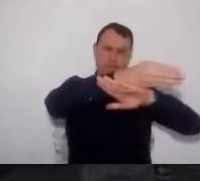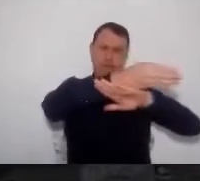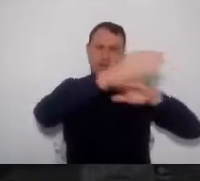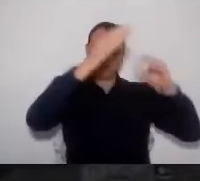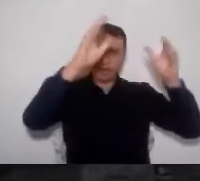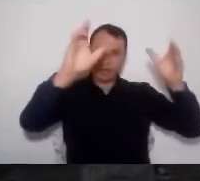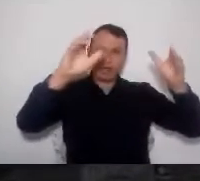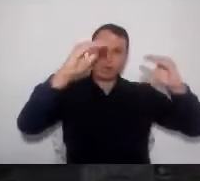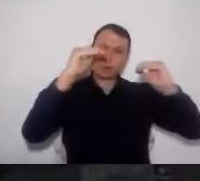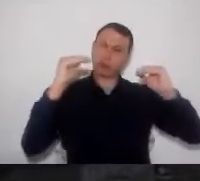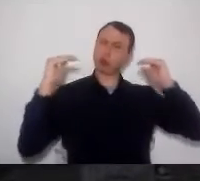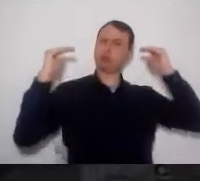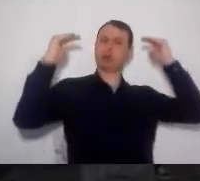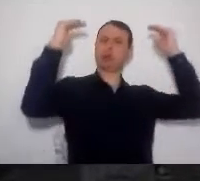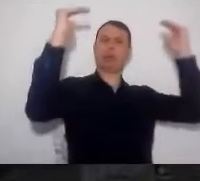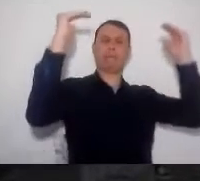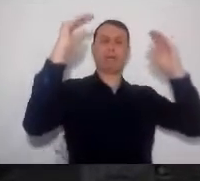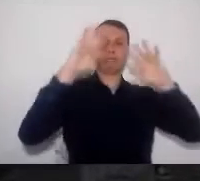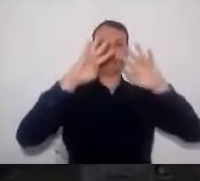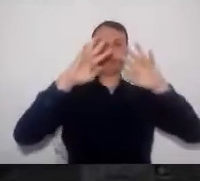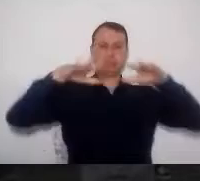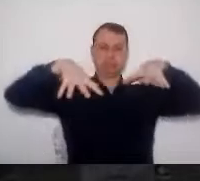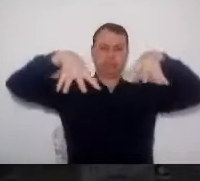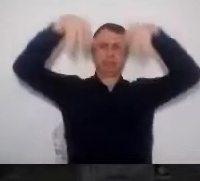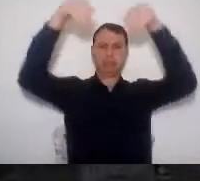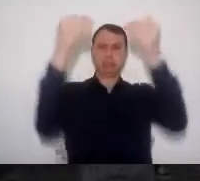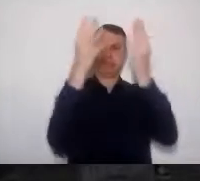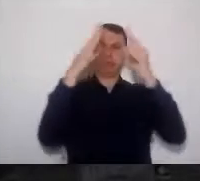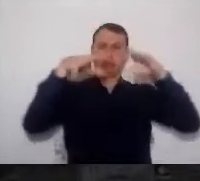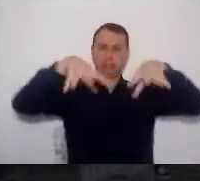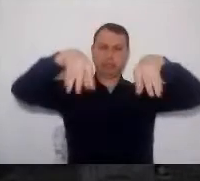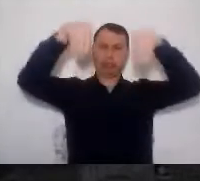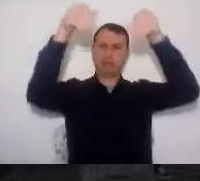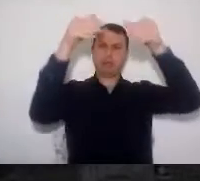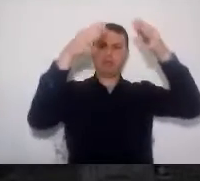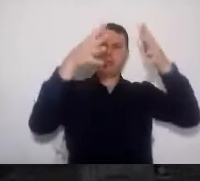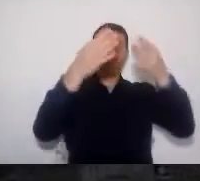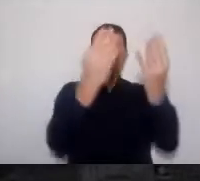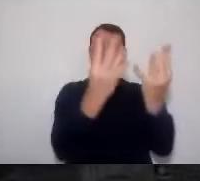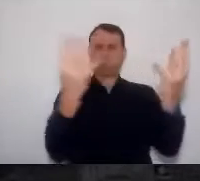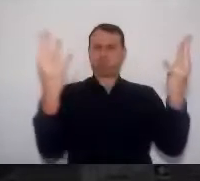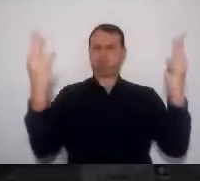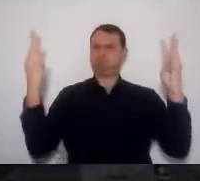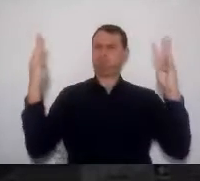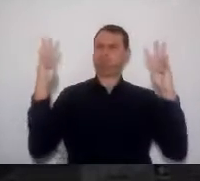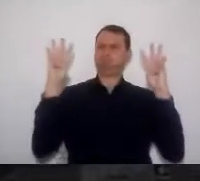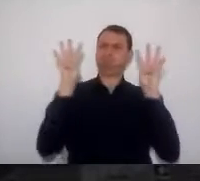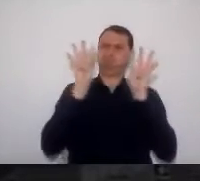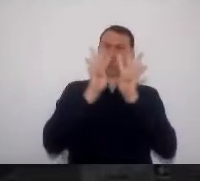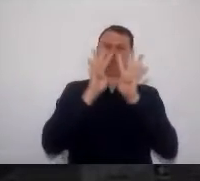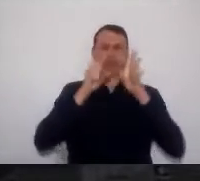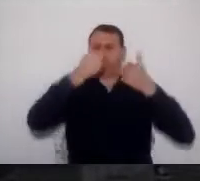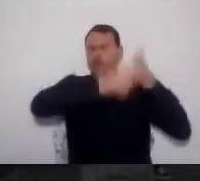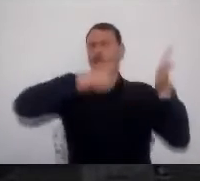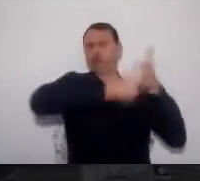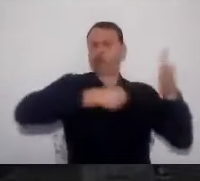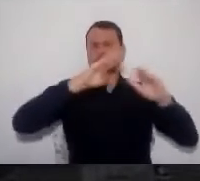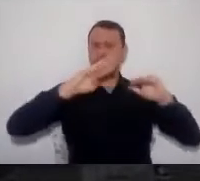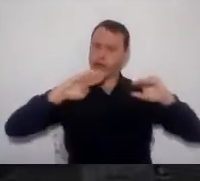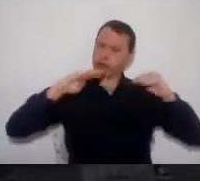das muralhas dos burgos, enriquecia e não podia aceitar mais aquela nobreza e